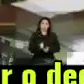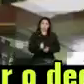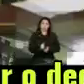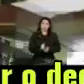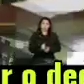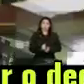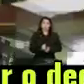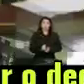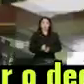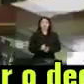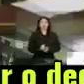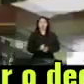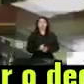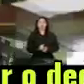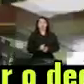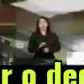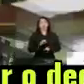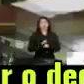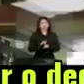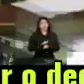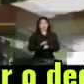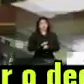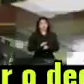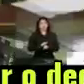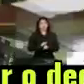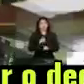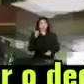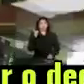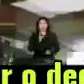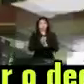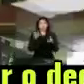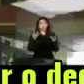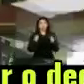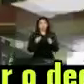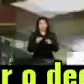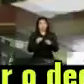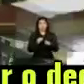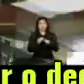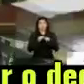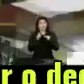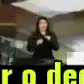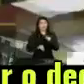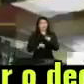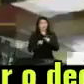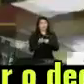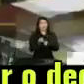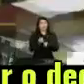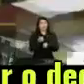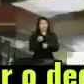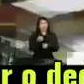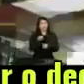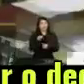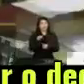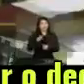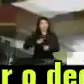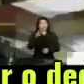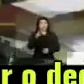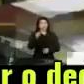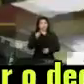de corrupção desvendados no mundo, com prejuízo de quase 100 bilhões de reais só para